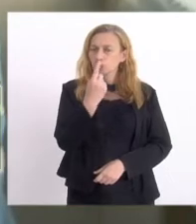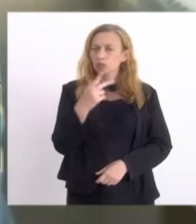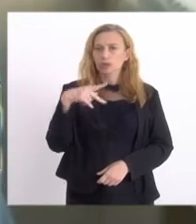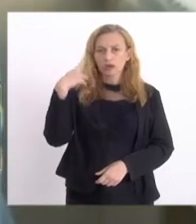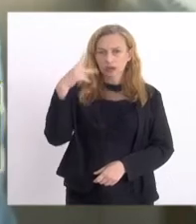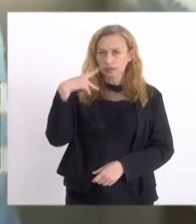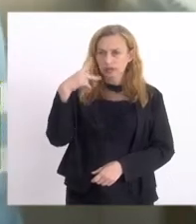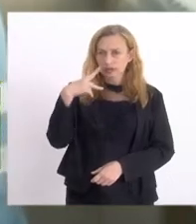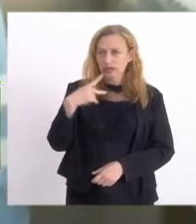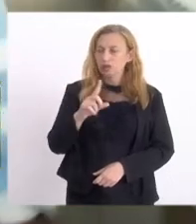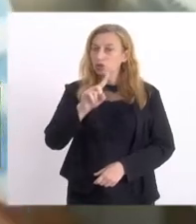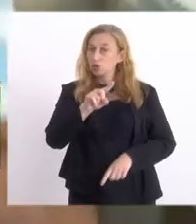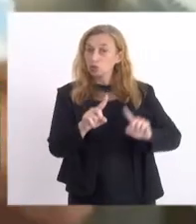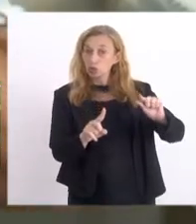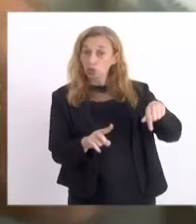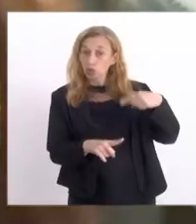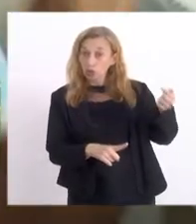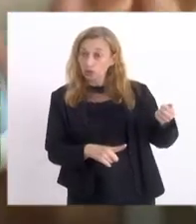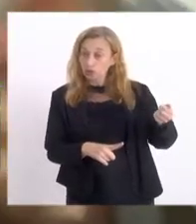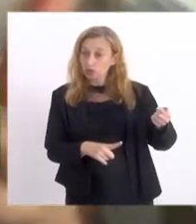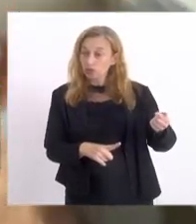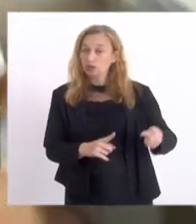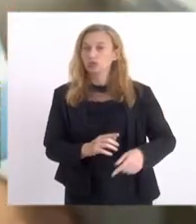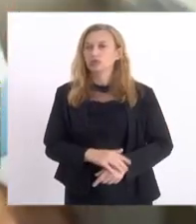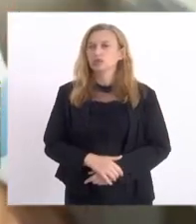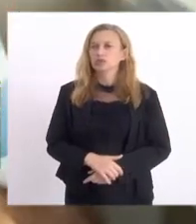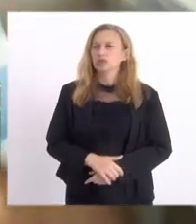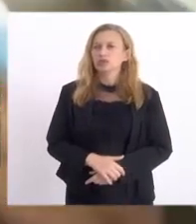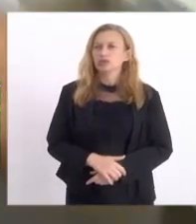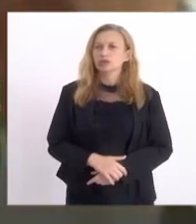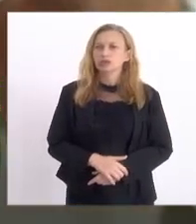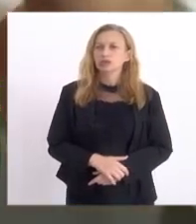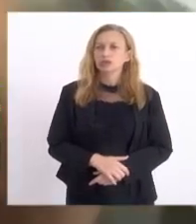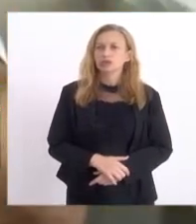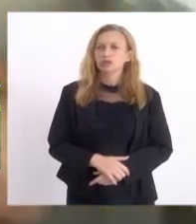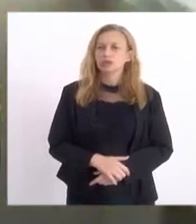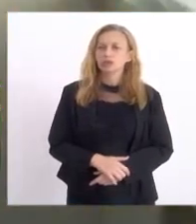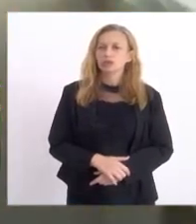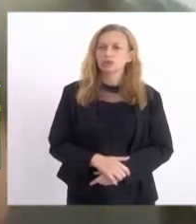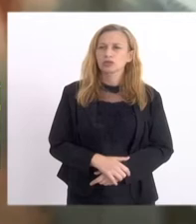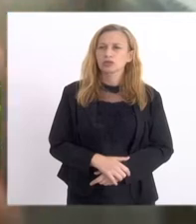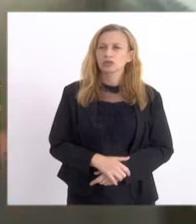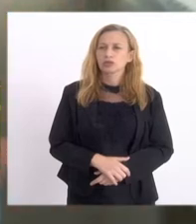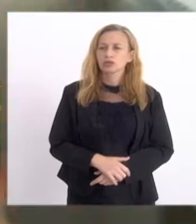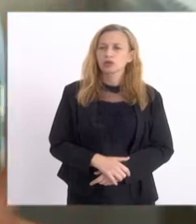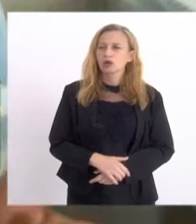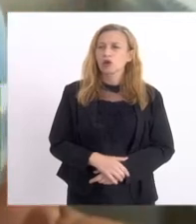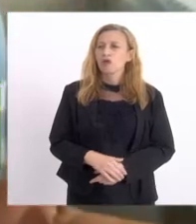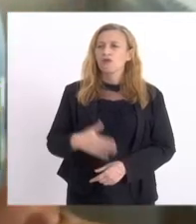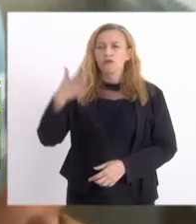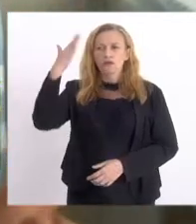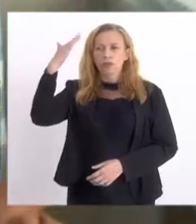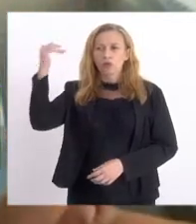parlamentar e outro um youtuber de grande sucesso,